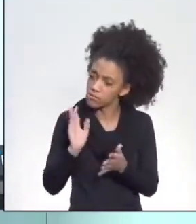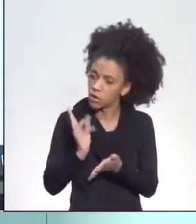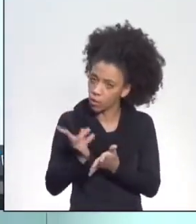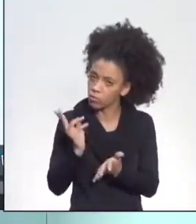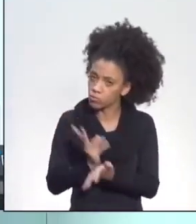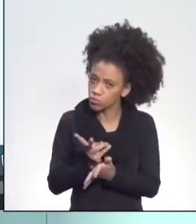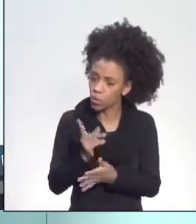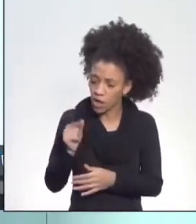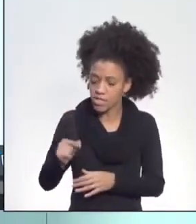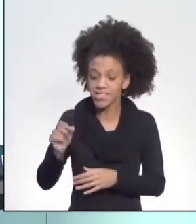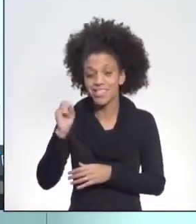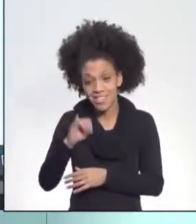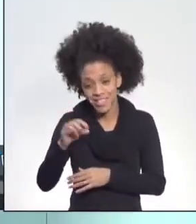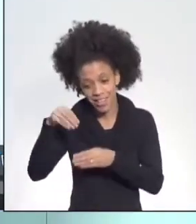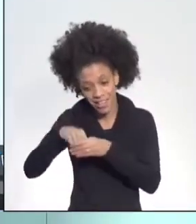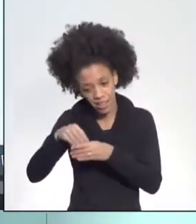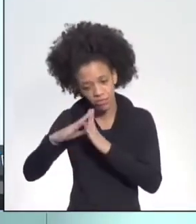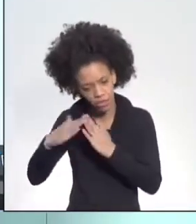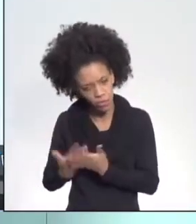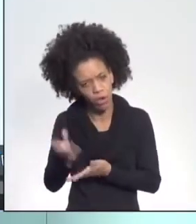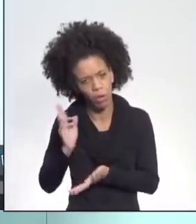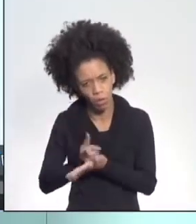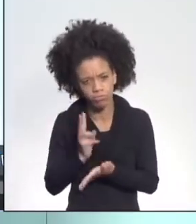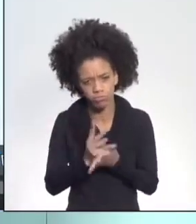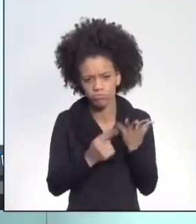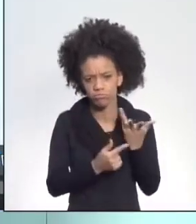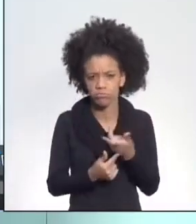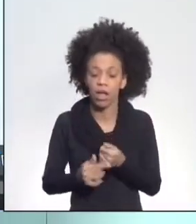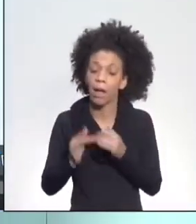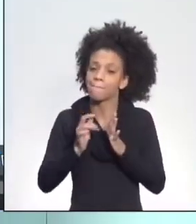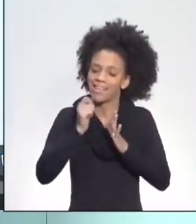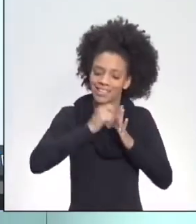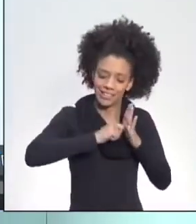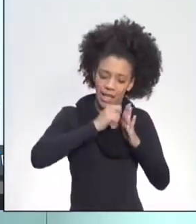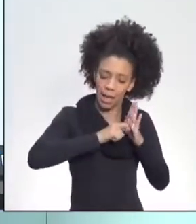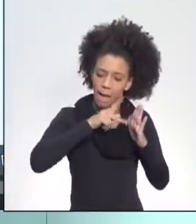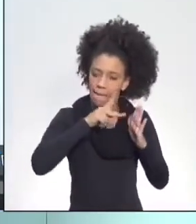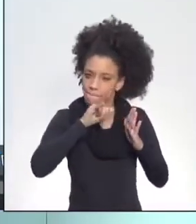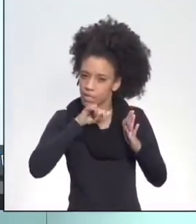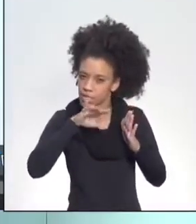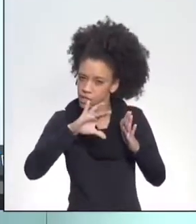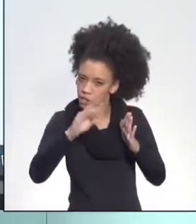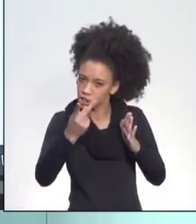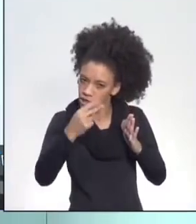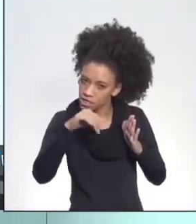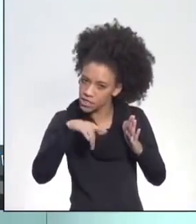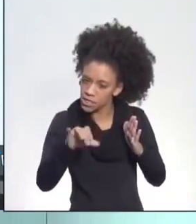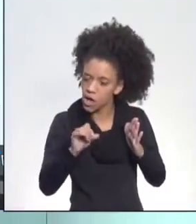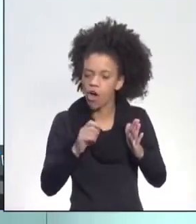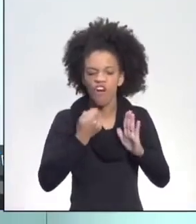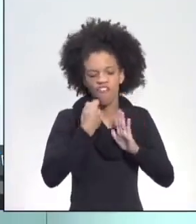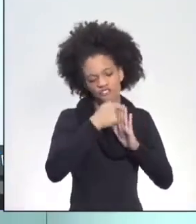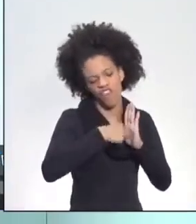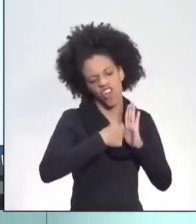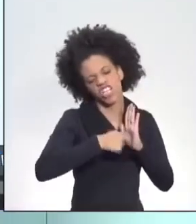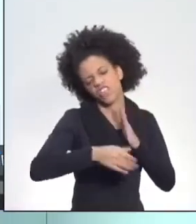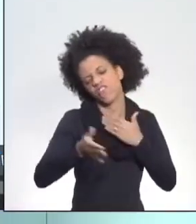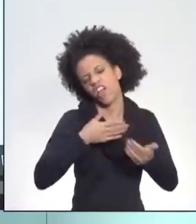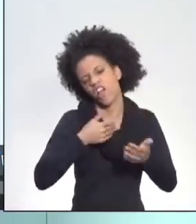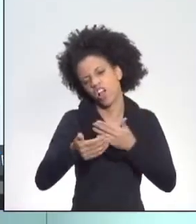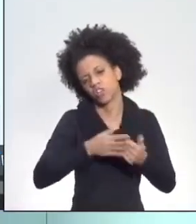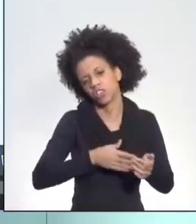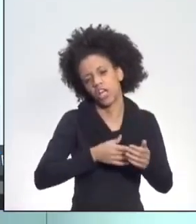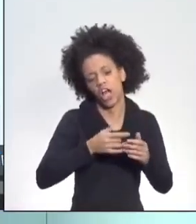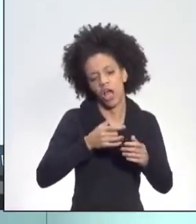arte continua sendo grafite. Certo? Agora, a pichação, né? Vou escrever qualquer coisa, vou xingar meu